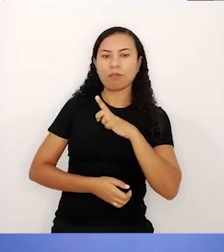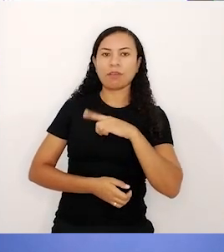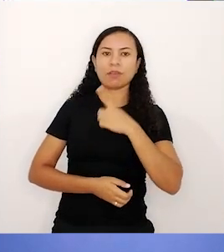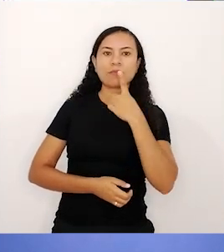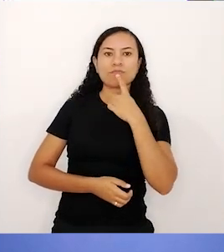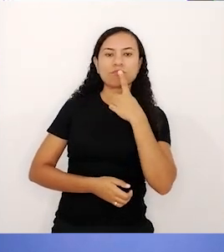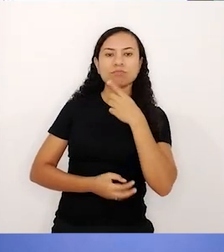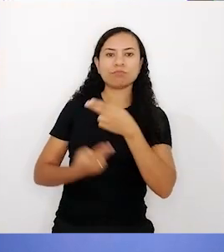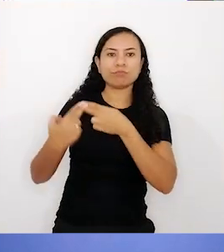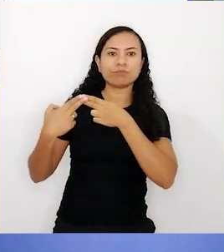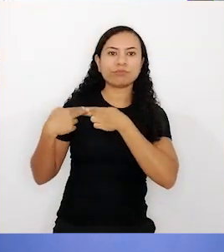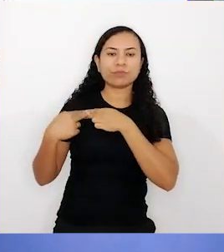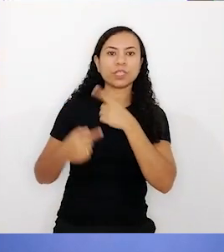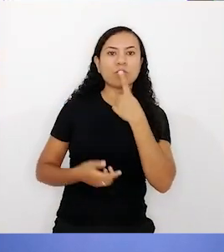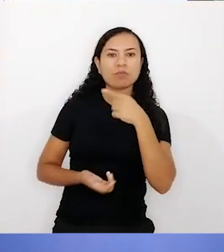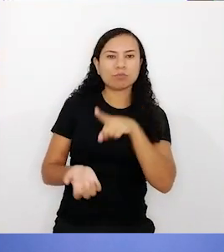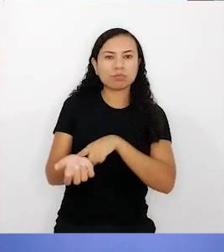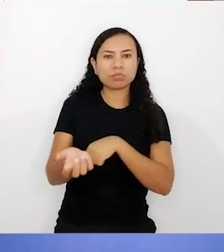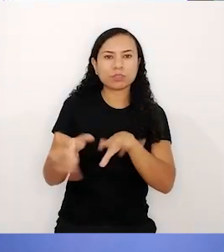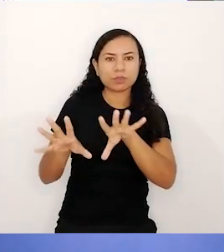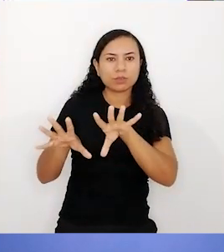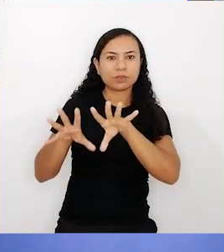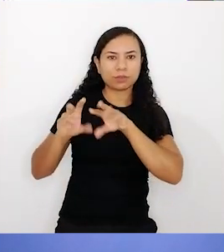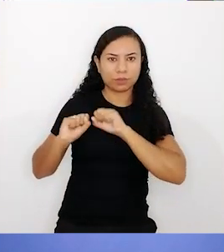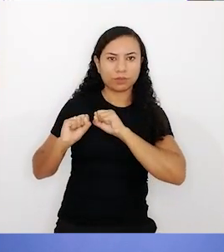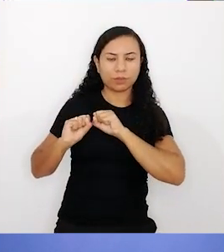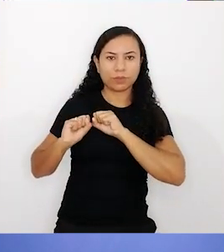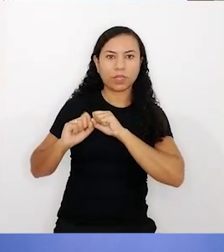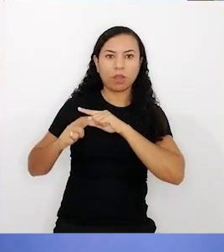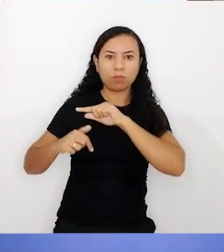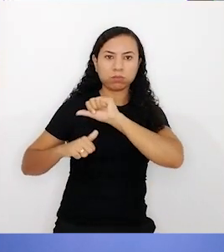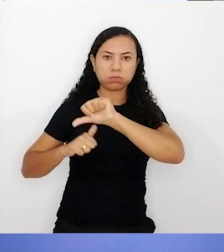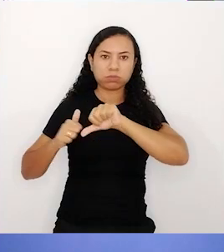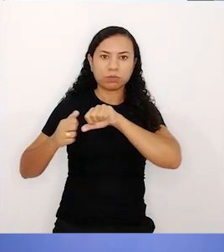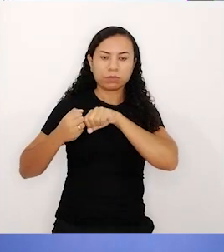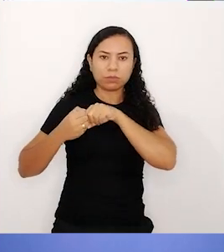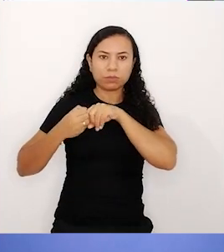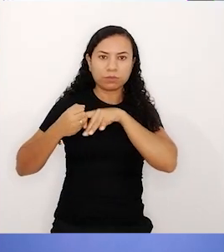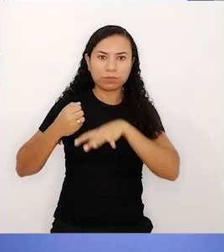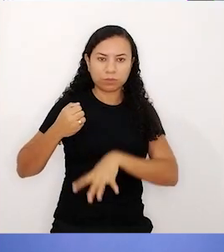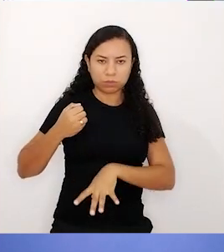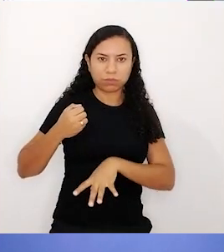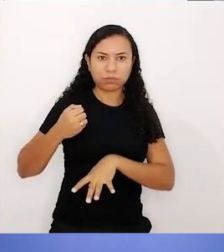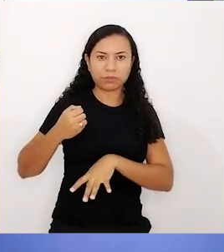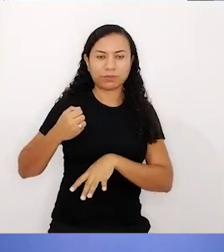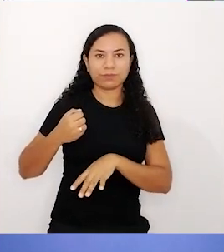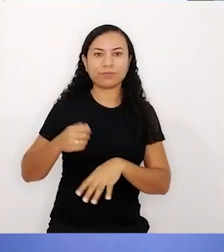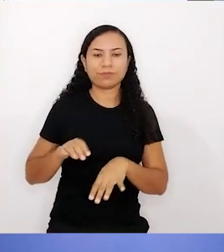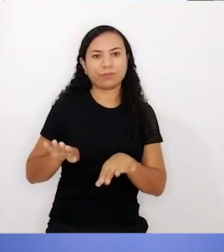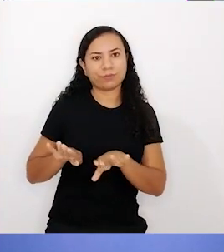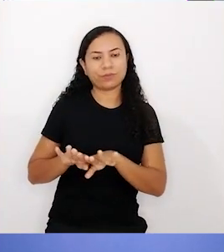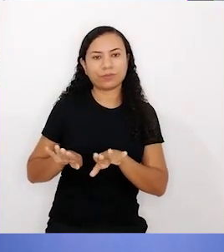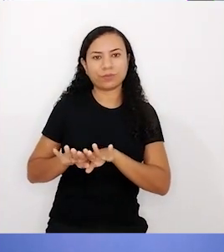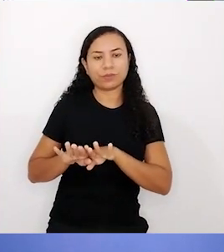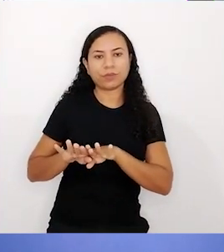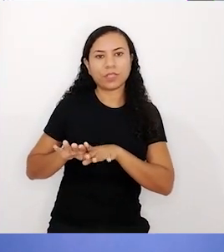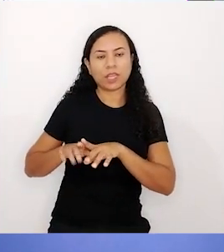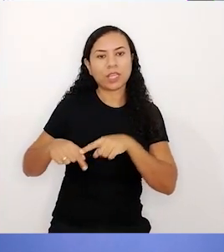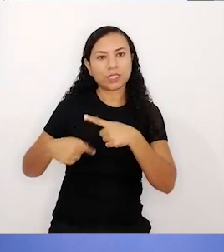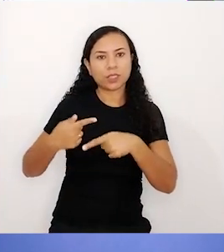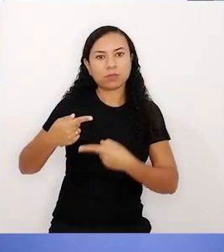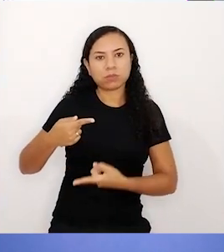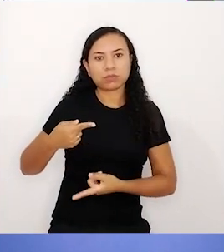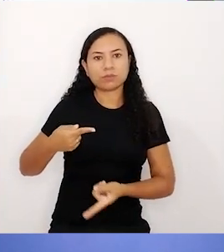sanguíneos. Depois, esse sangue é direcionado aos ventrículos e são